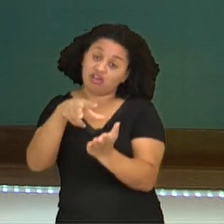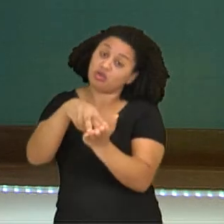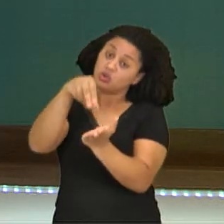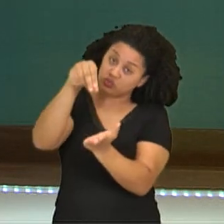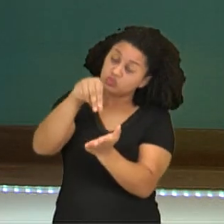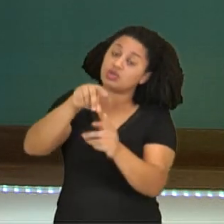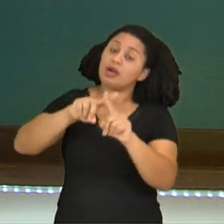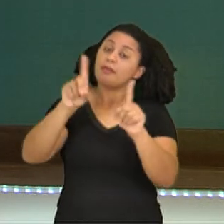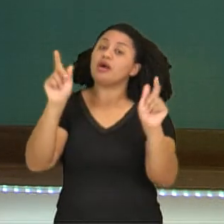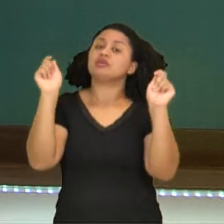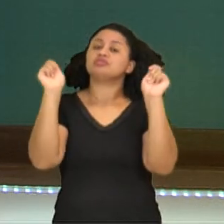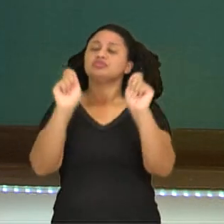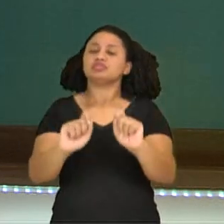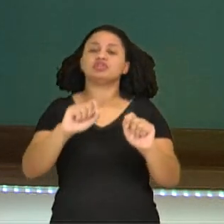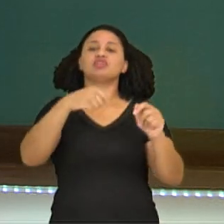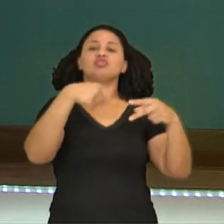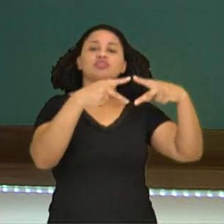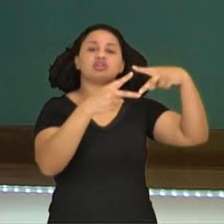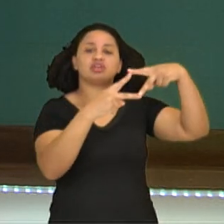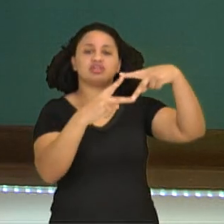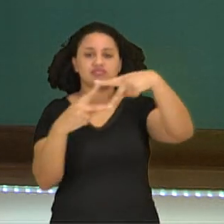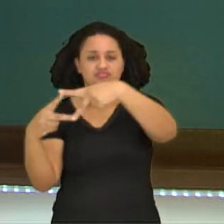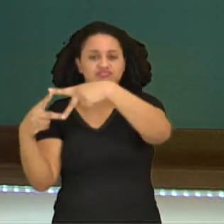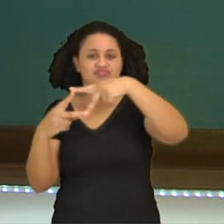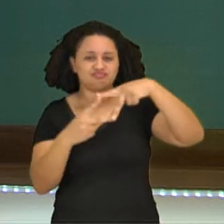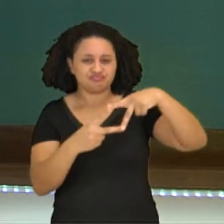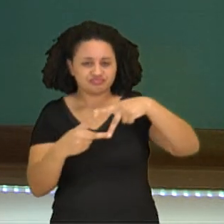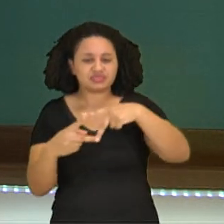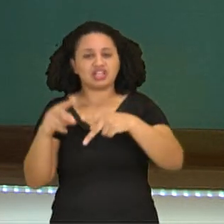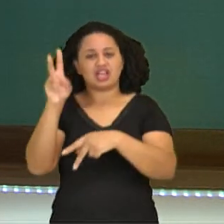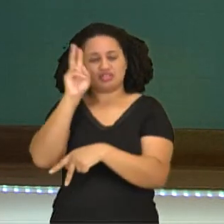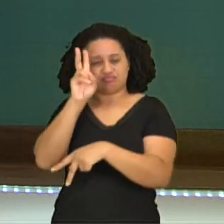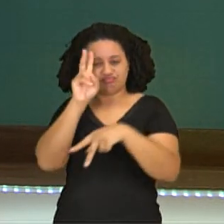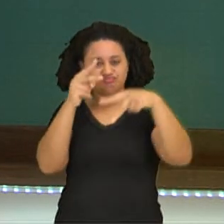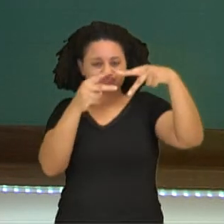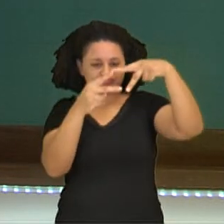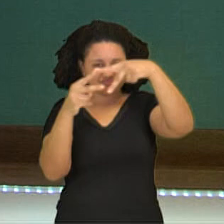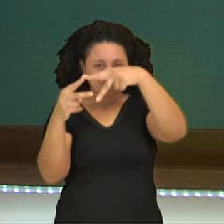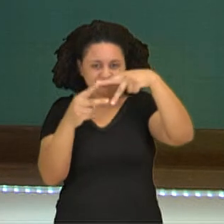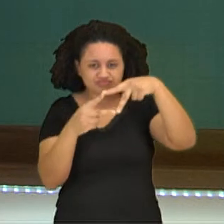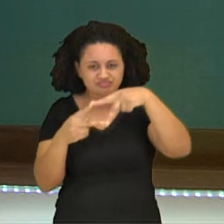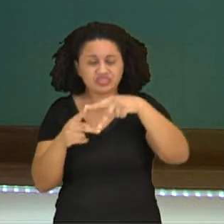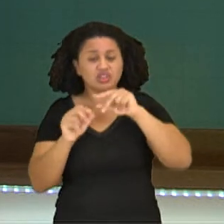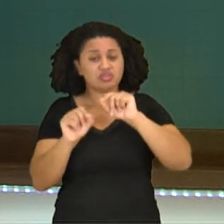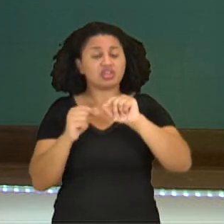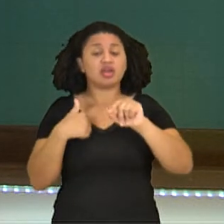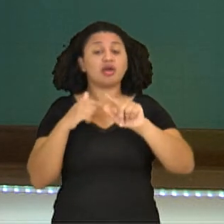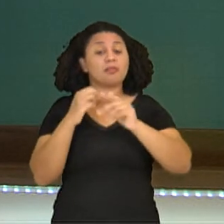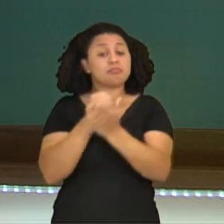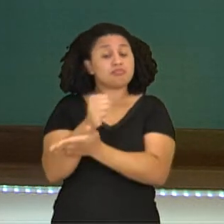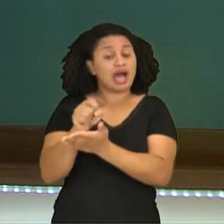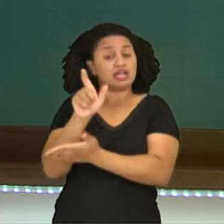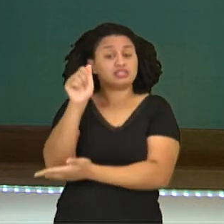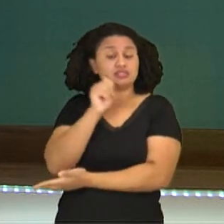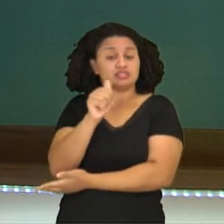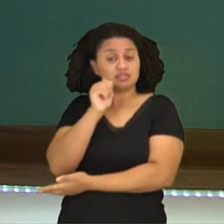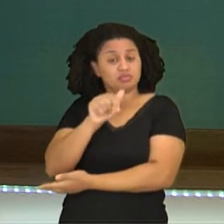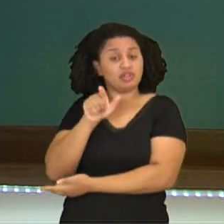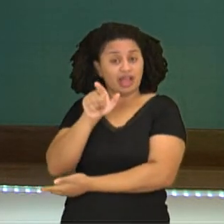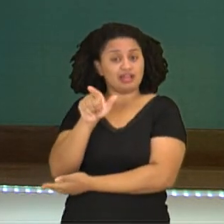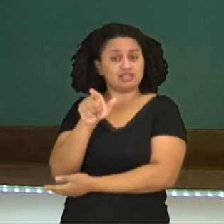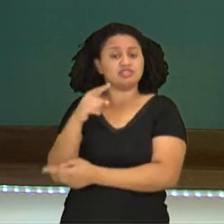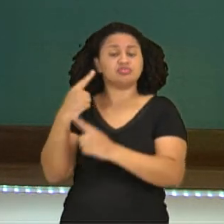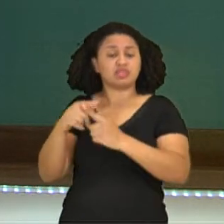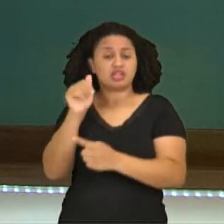Provavelmente, as HQs, esse mundo, né, da história em quadrinhos, deve ter se inspirado nessas mulheres candaces, que eram